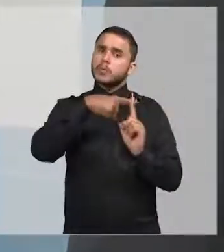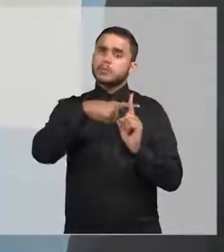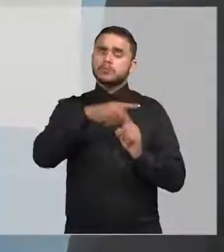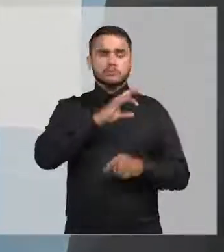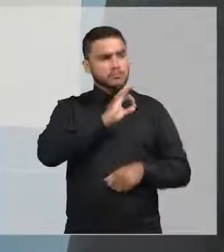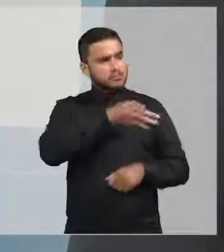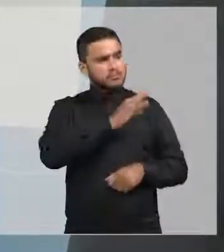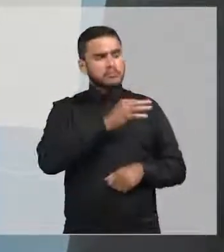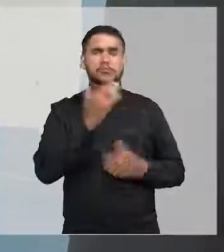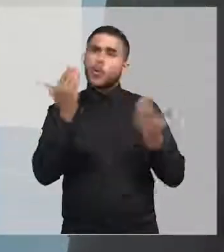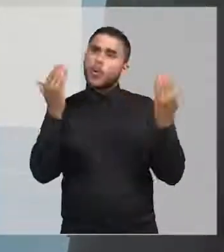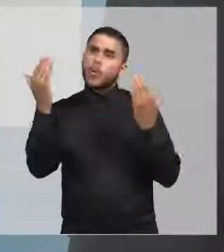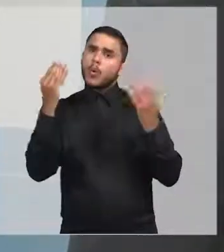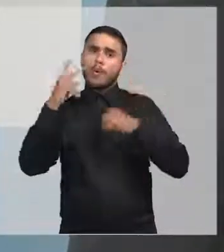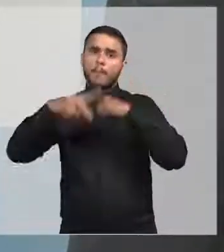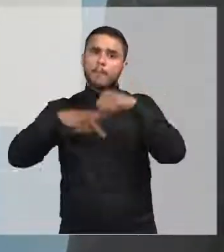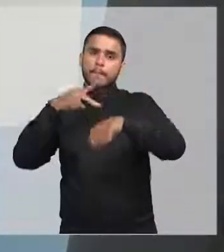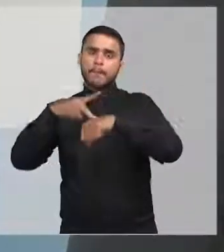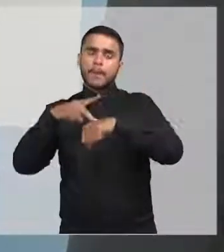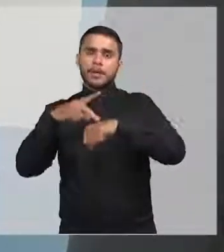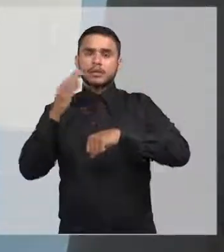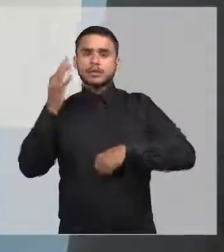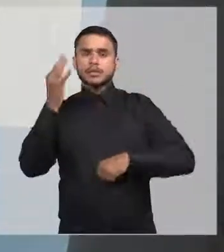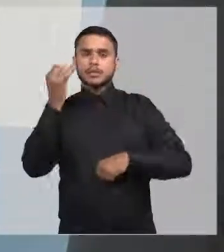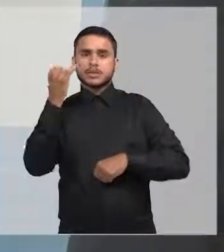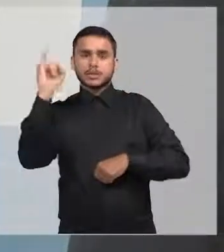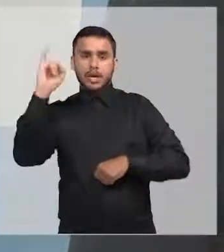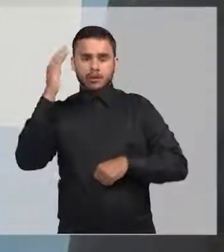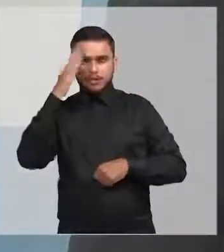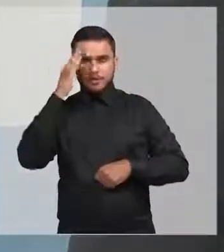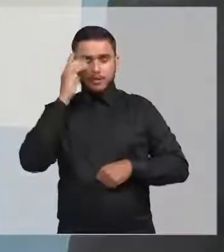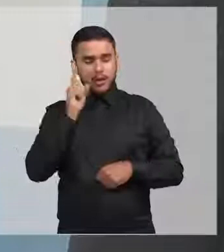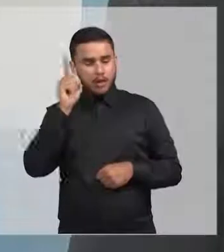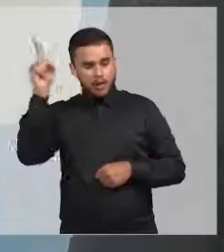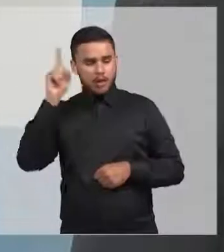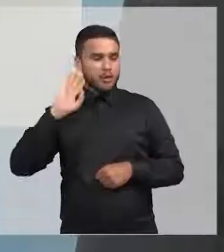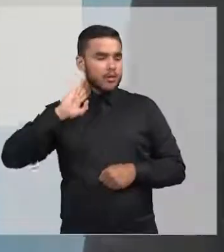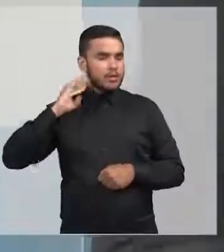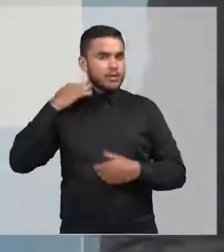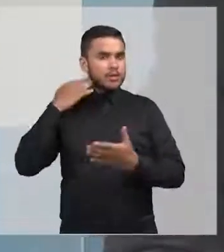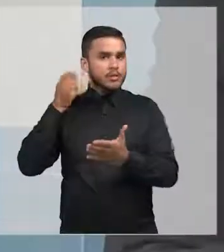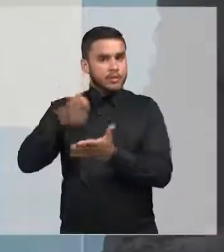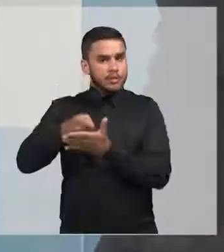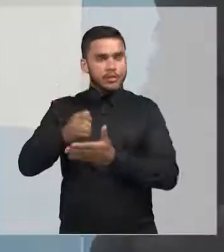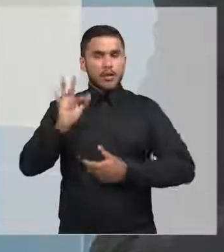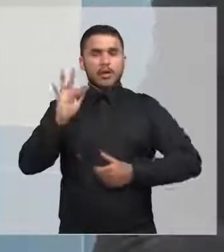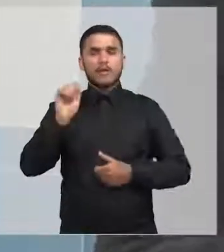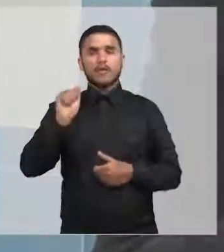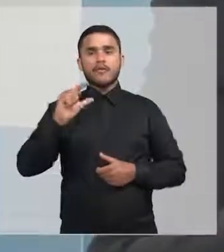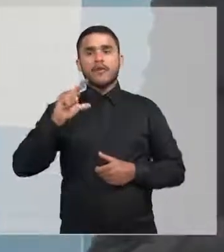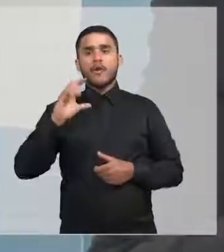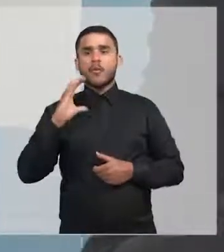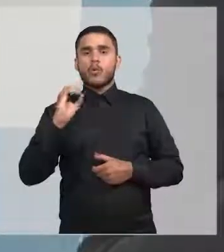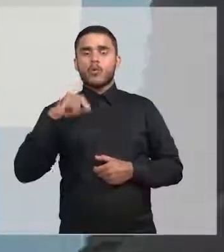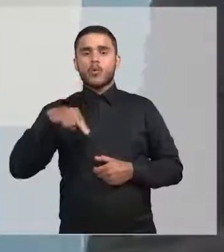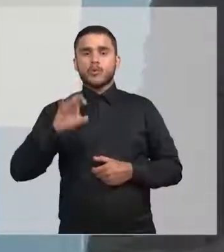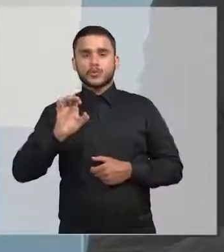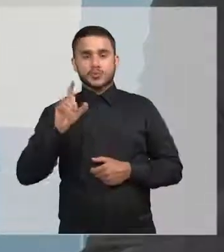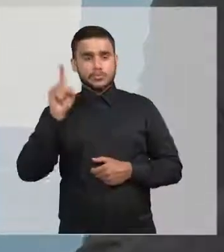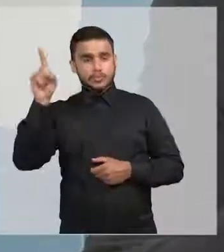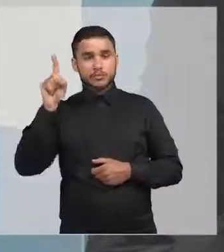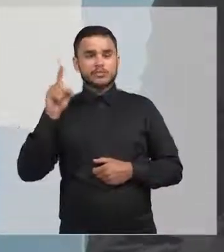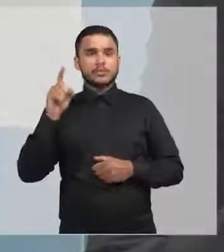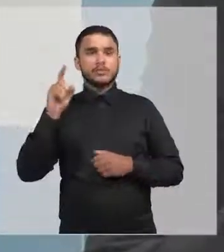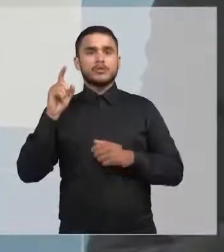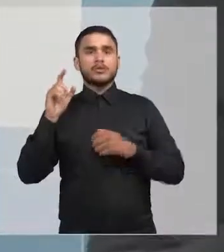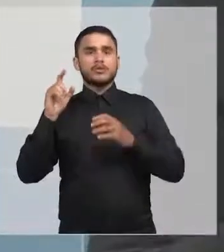seguiu-se uma avalanche de publicações, na maior parte em tom de estranheza, Luiz. A nomeação soou como uma recompensa